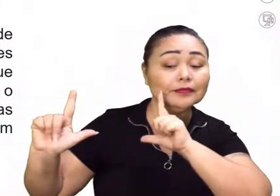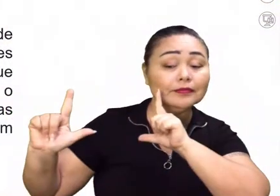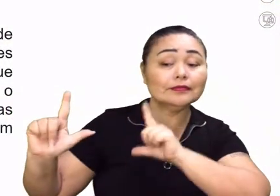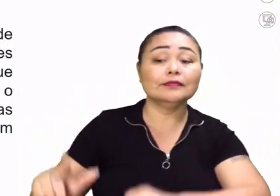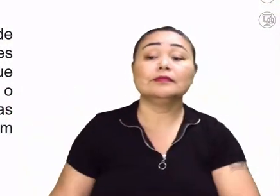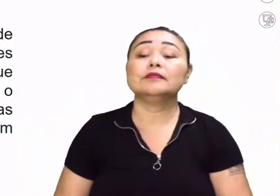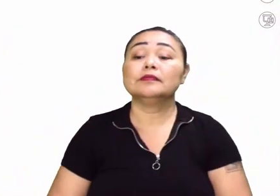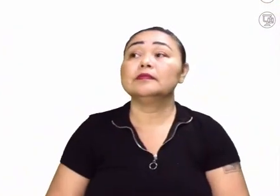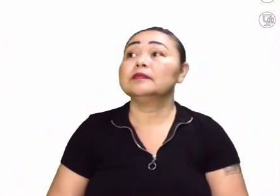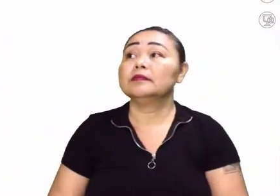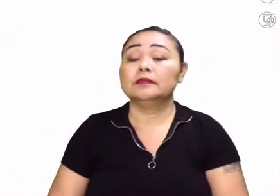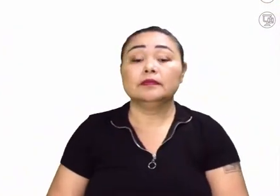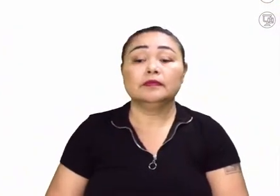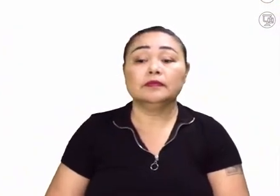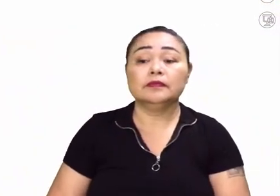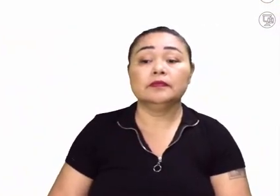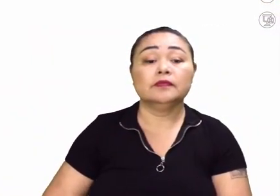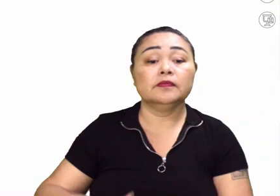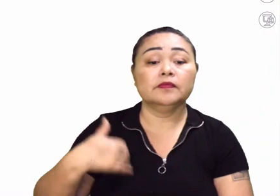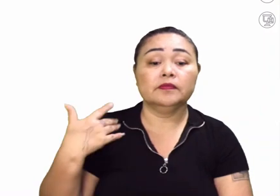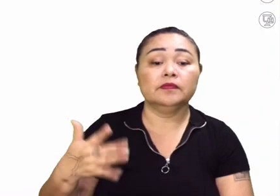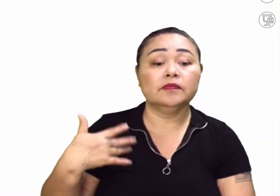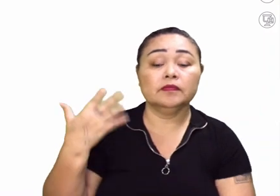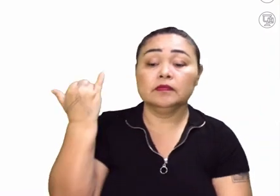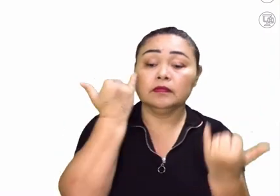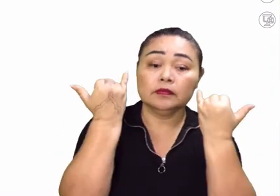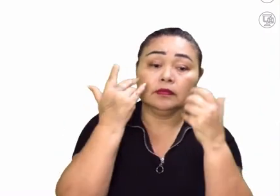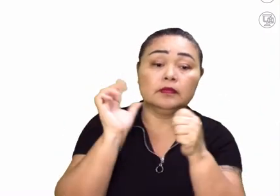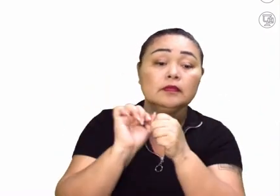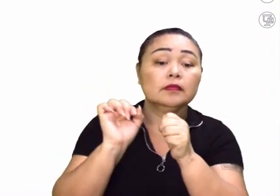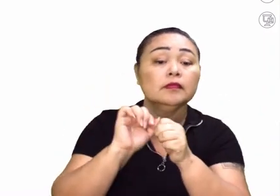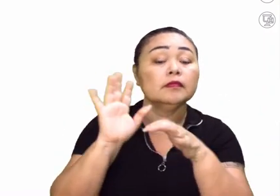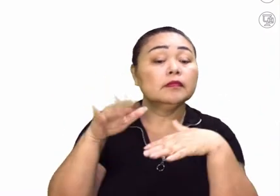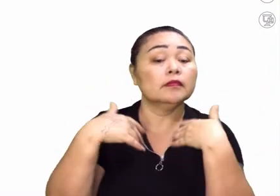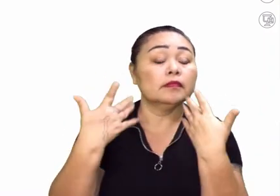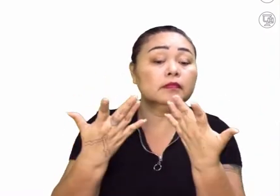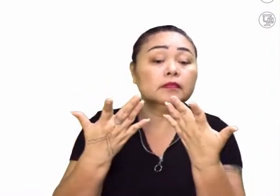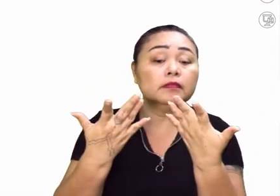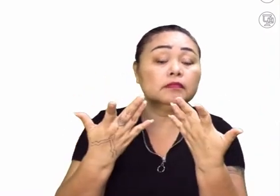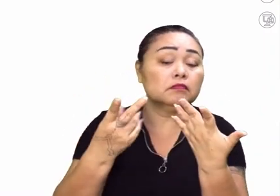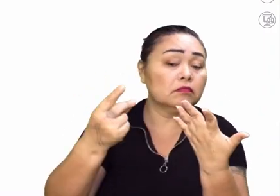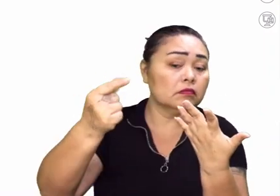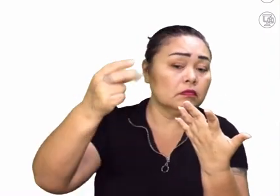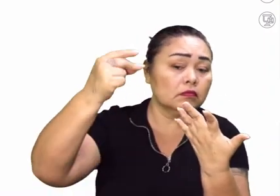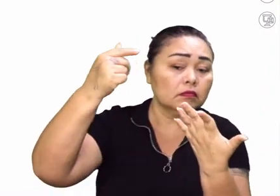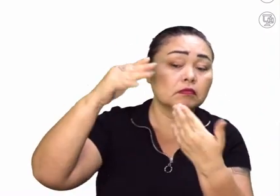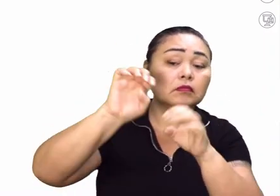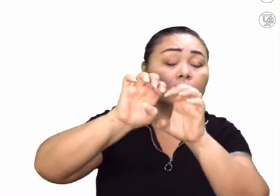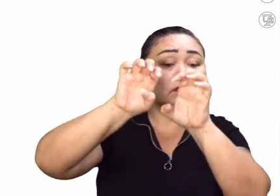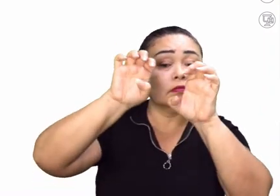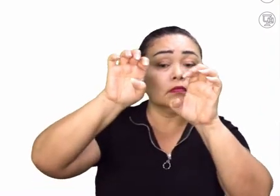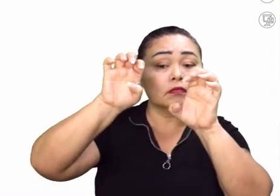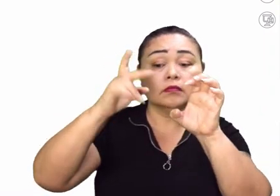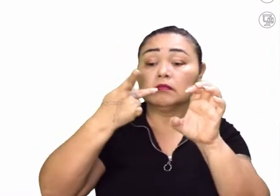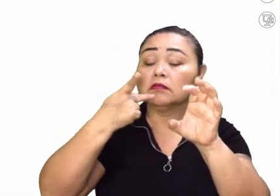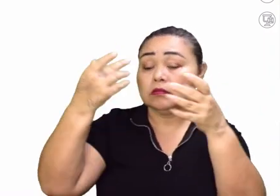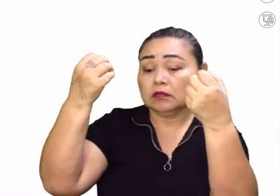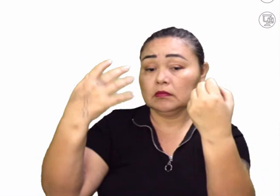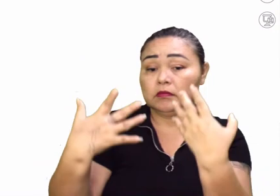Bora avançando mais informações então postei tão antigas